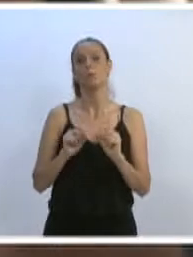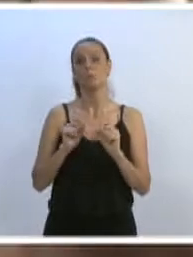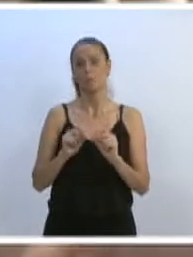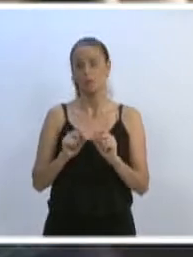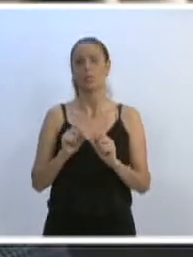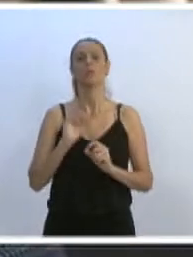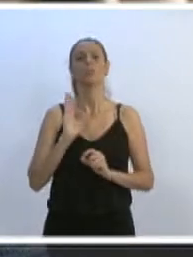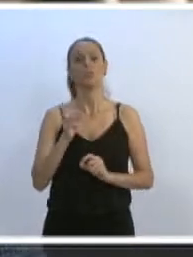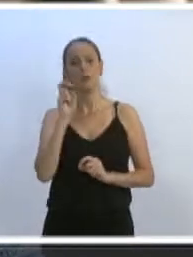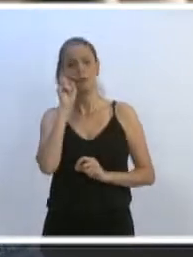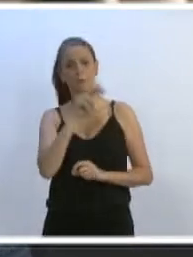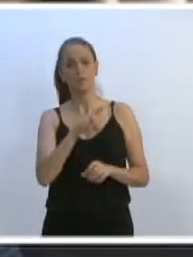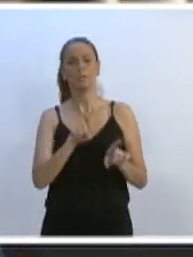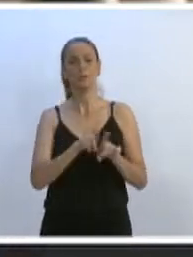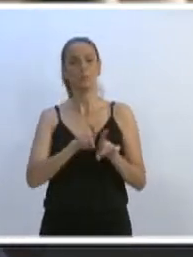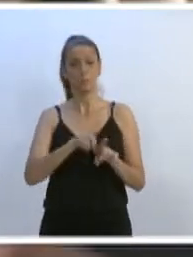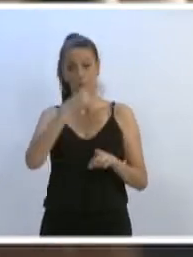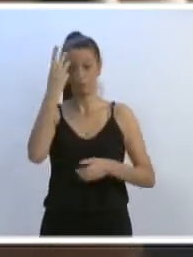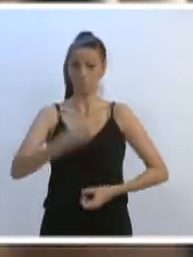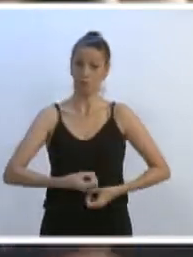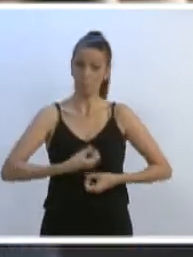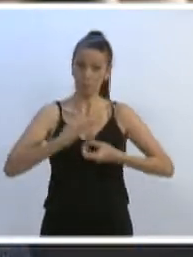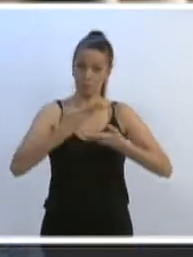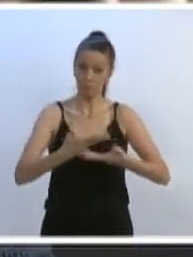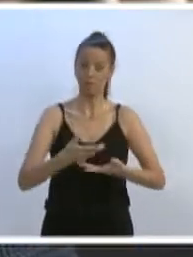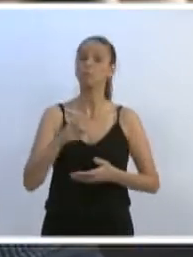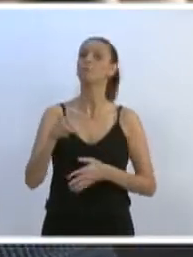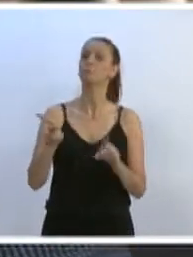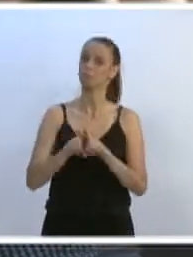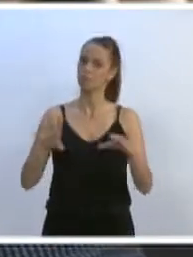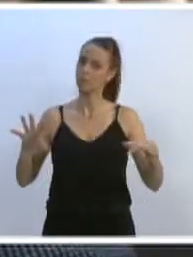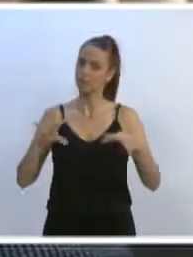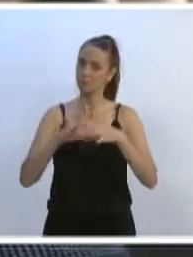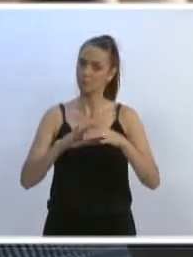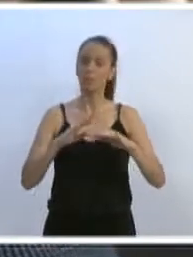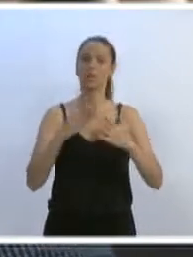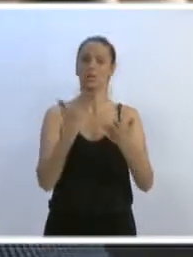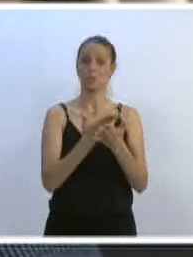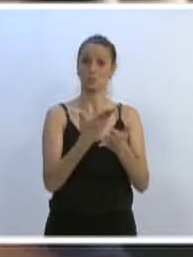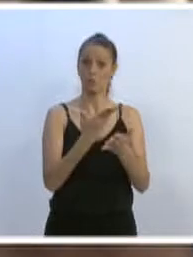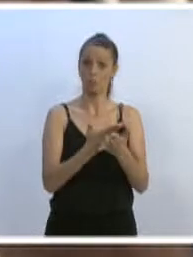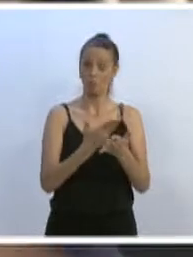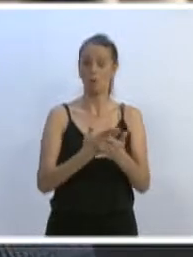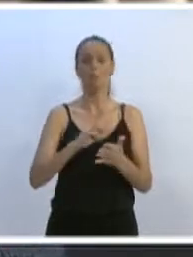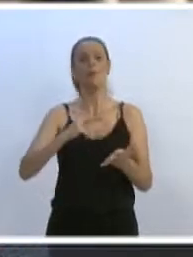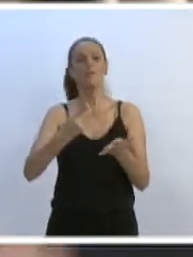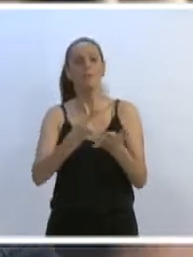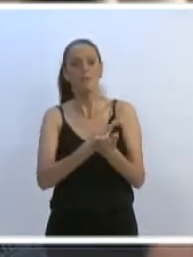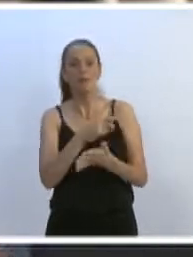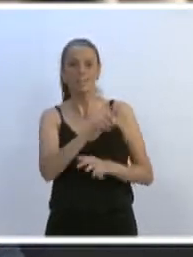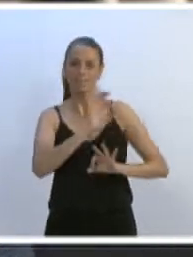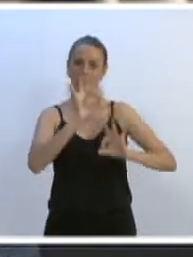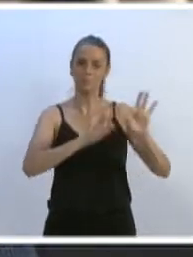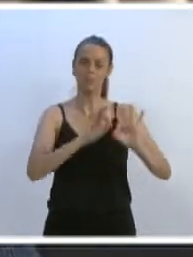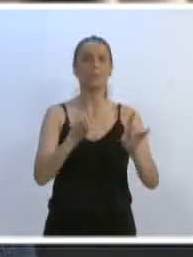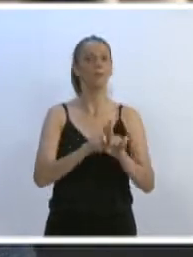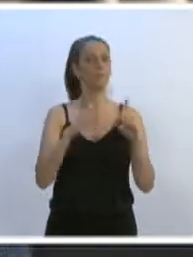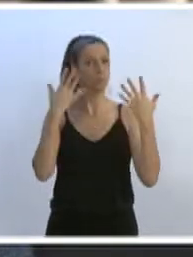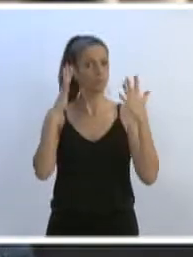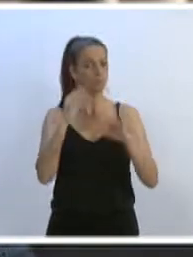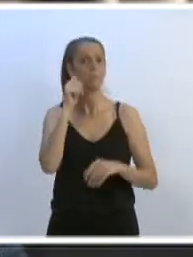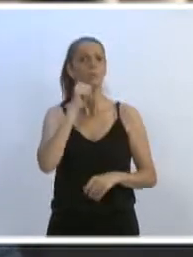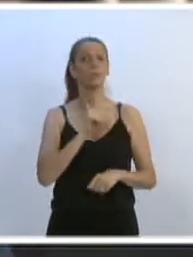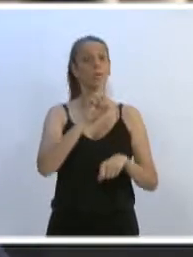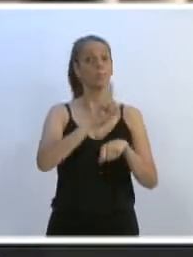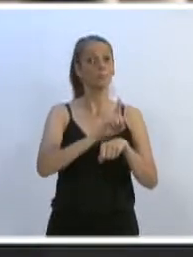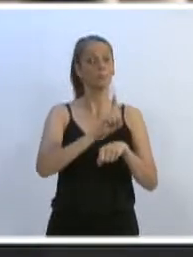ouvi lá inclusive depoimentos vossa excelência também tem sido parceiro daquele educandário nos eventos que a escola realiza parabenizar diretora a toda sua